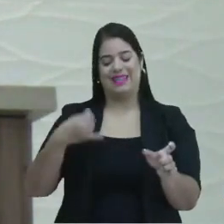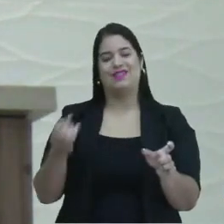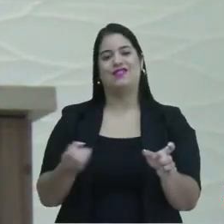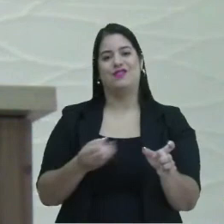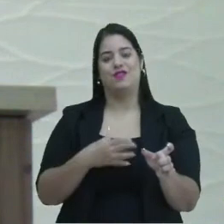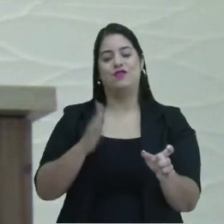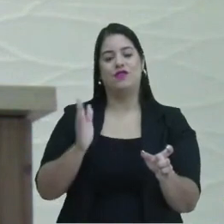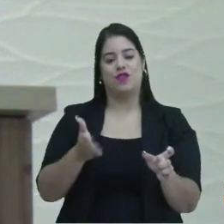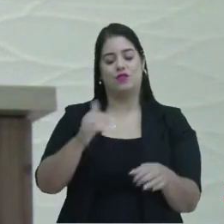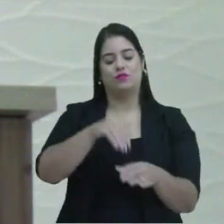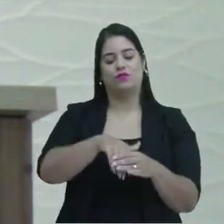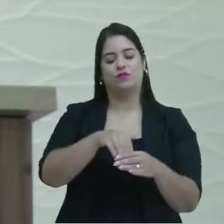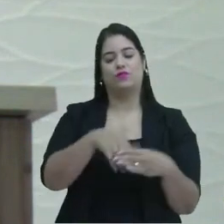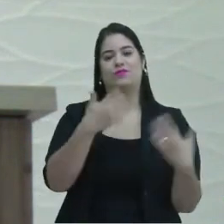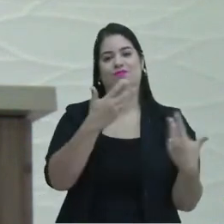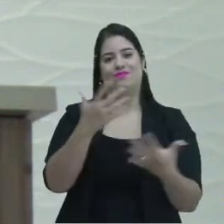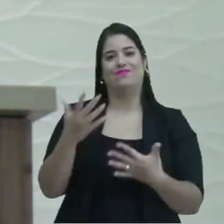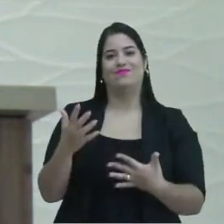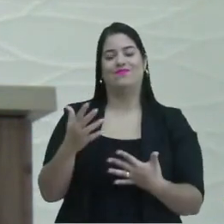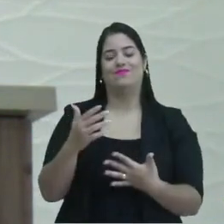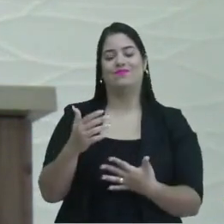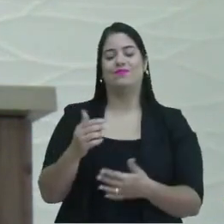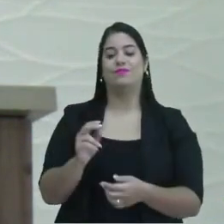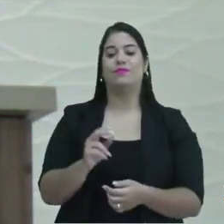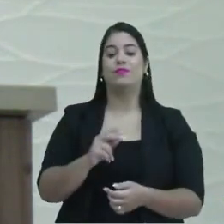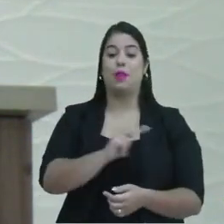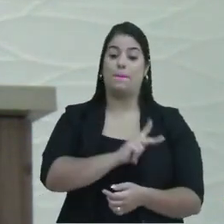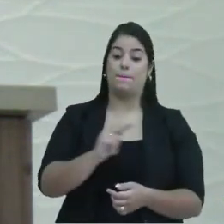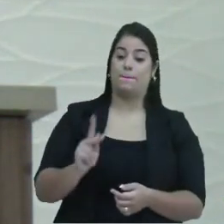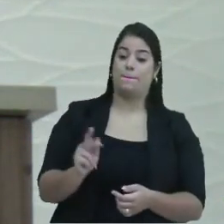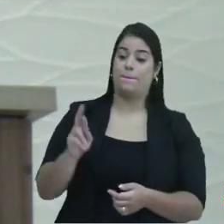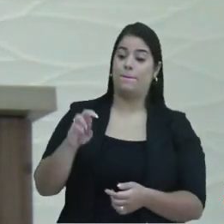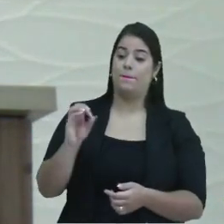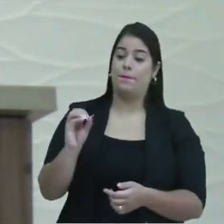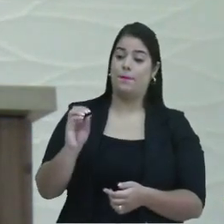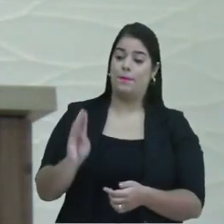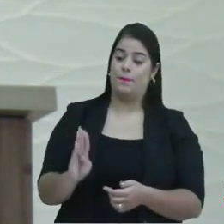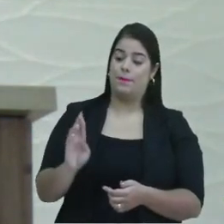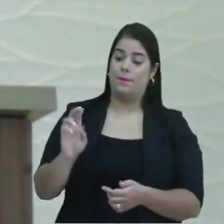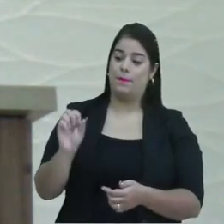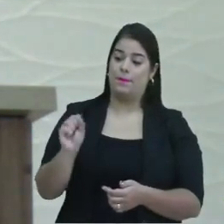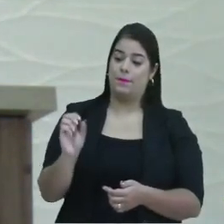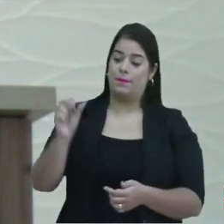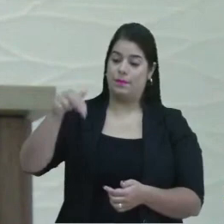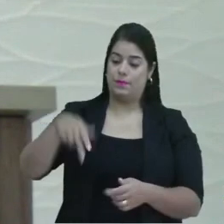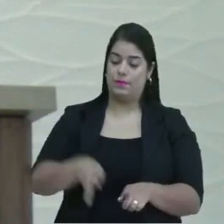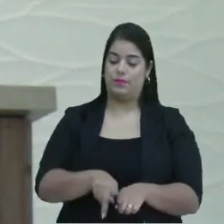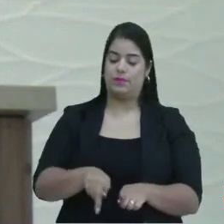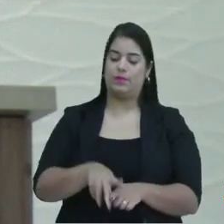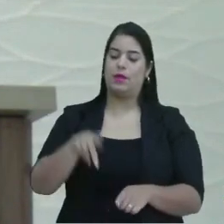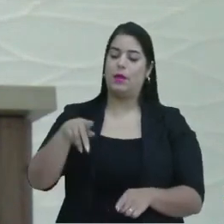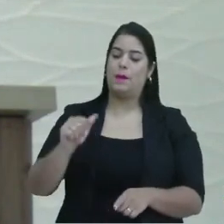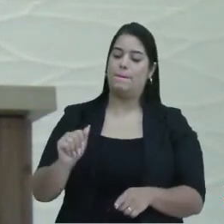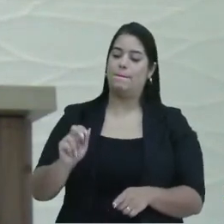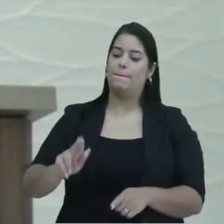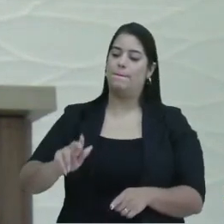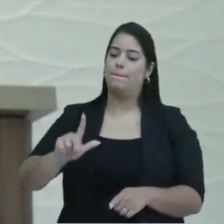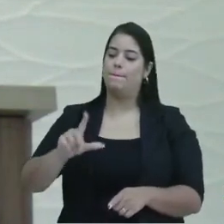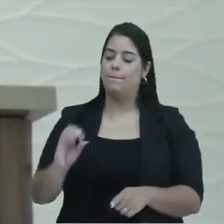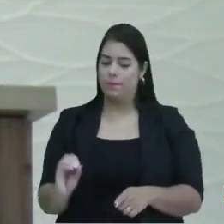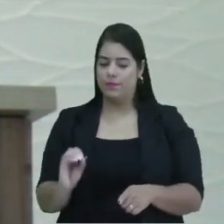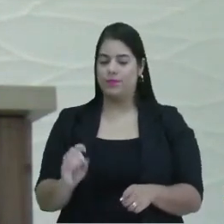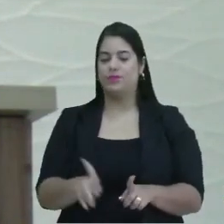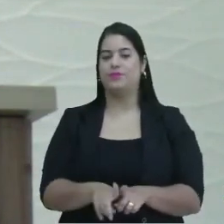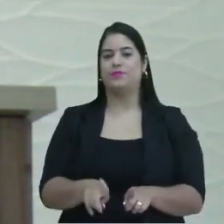coloquei voto pela citação, são eles: o pastor Robson, Paulo Vitor, filho de Felipe Cordeiro,